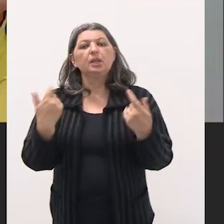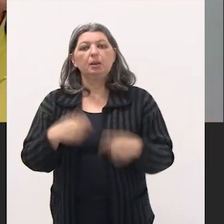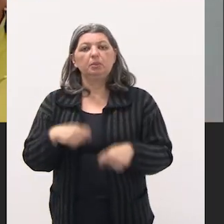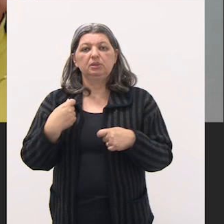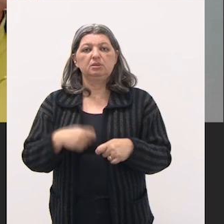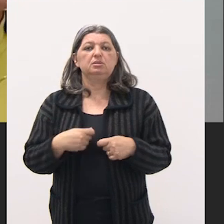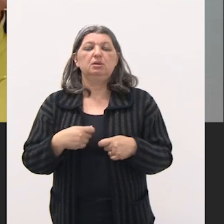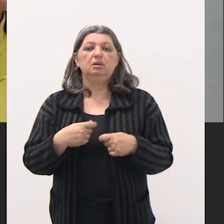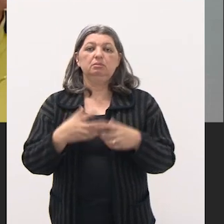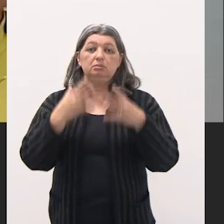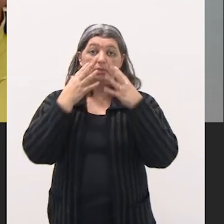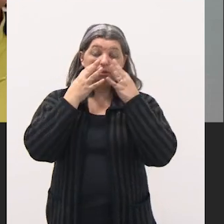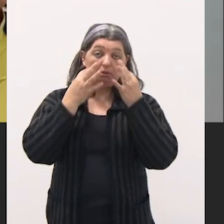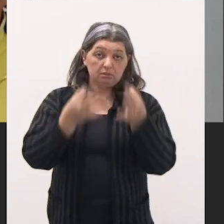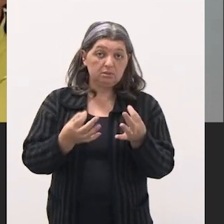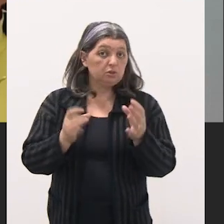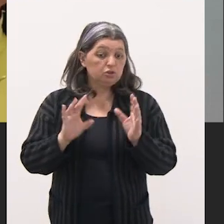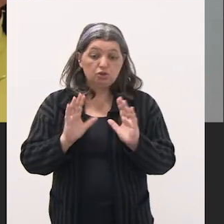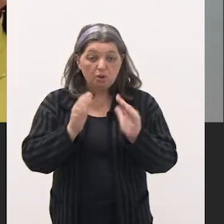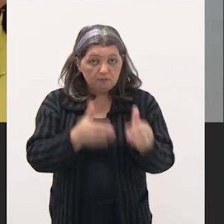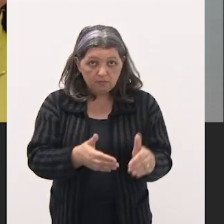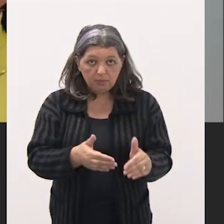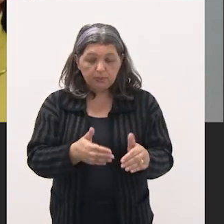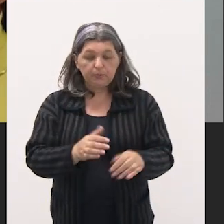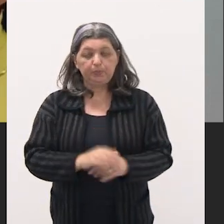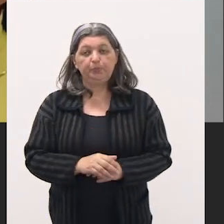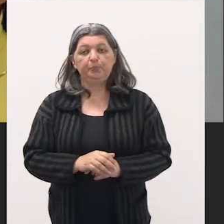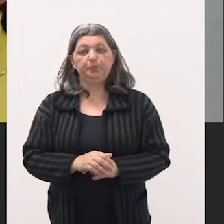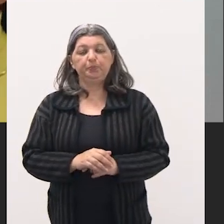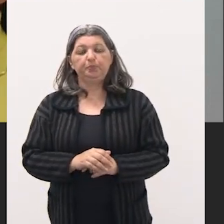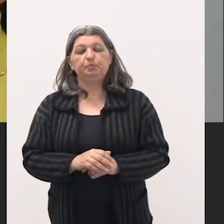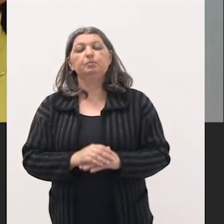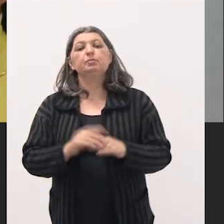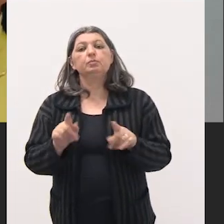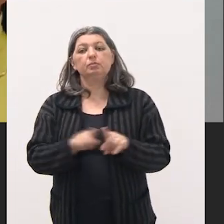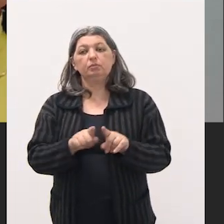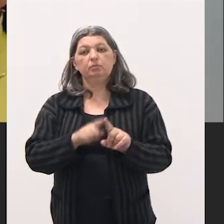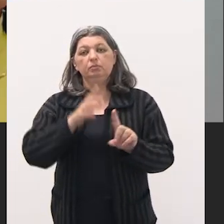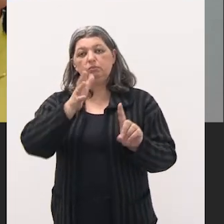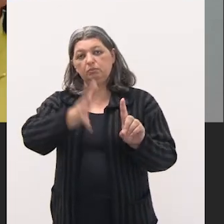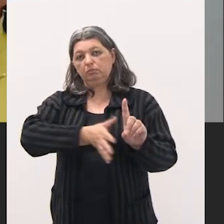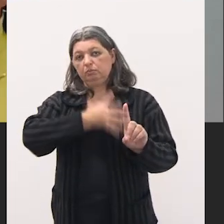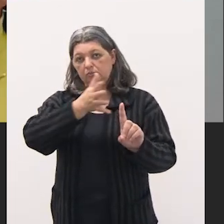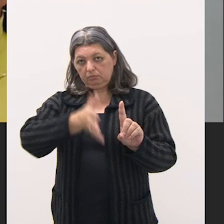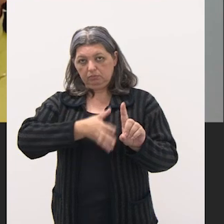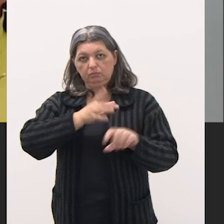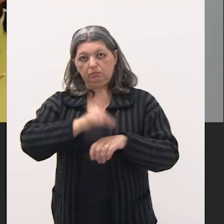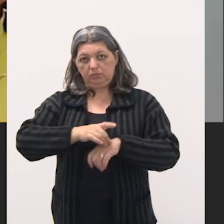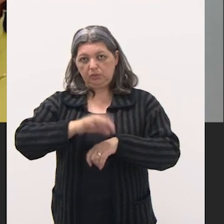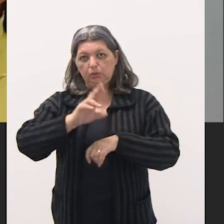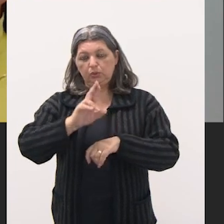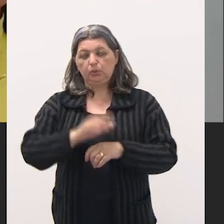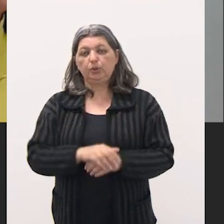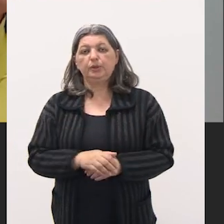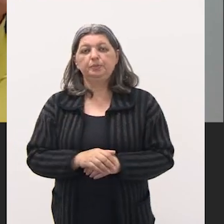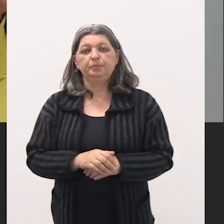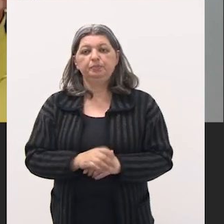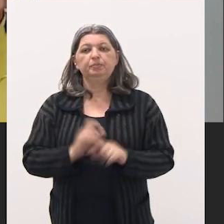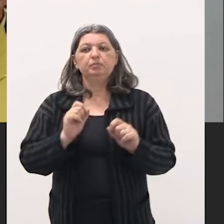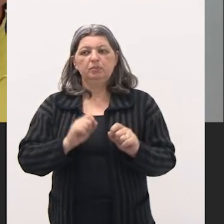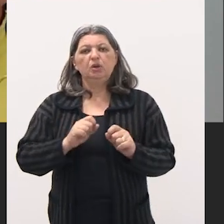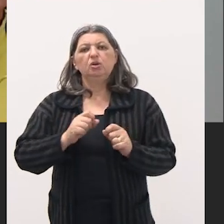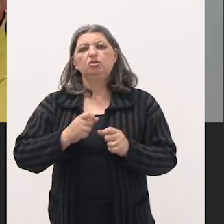precisando de alguma atenção nesse sentido, né? Durante a apresentação da doutora Fátima, deixem os comentários